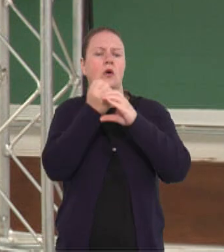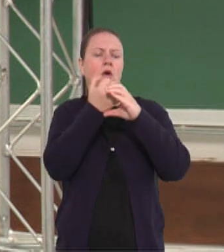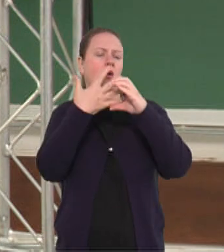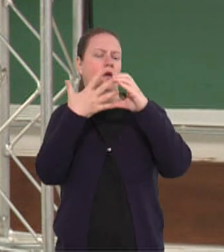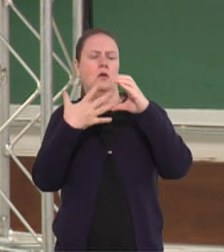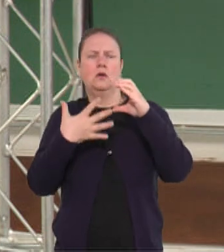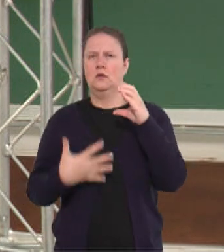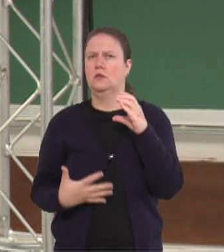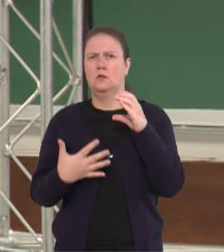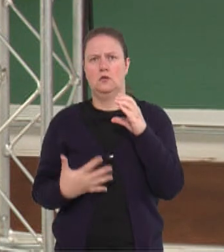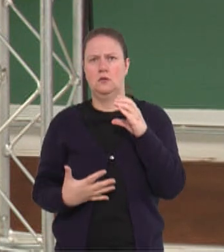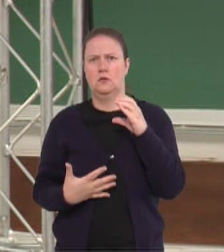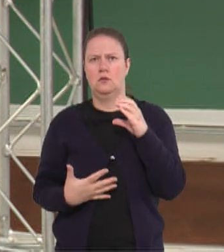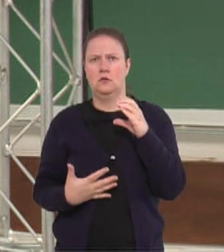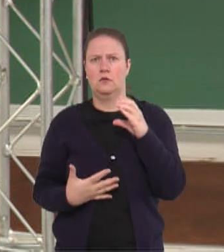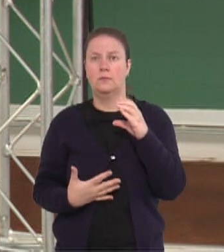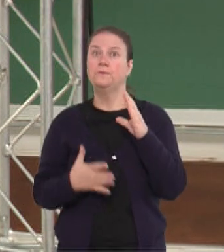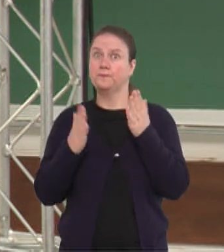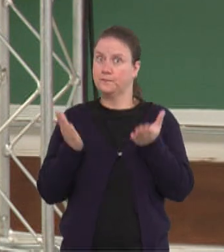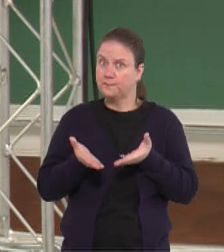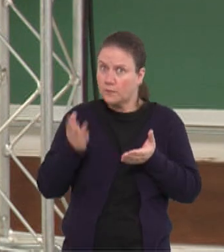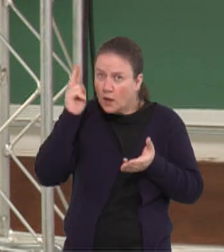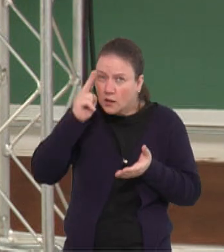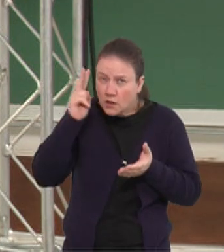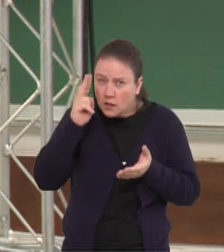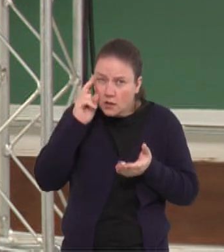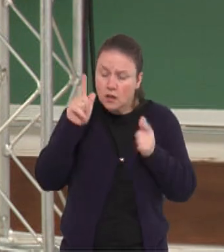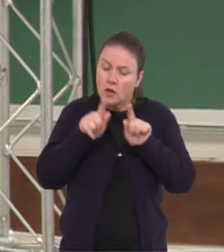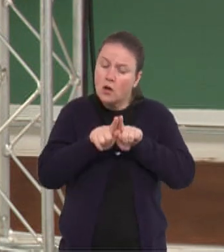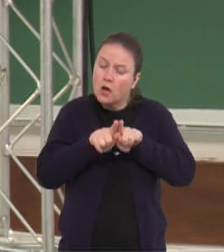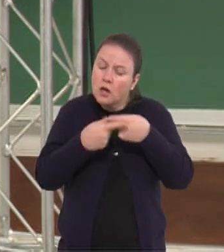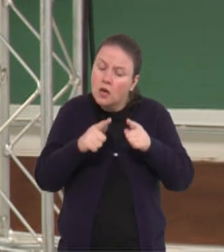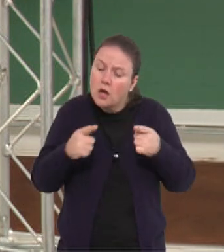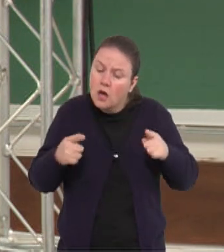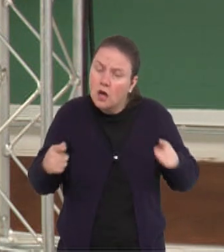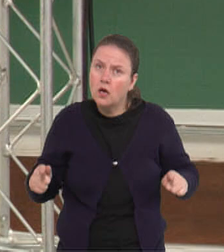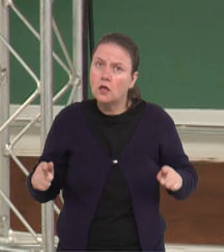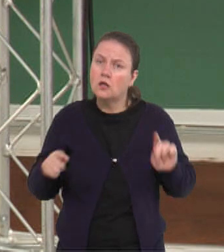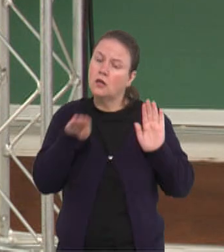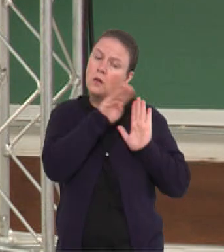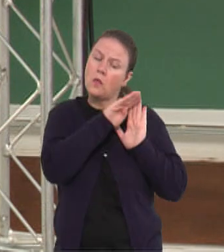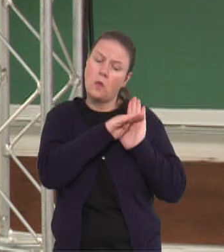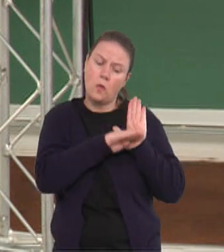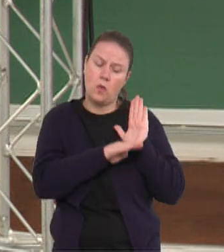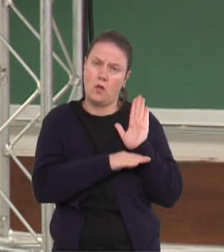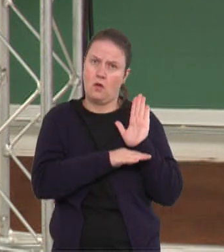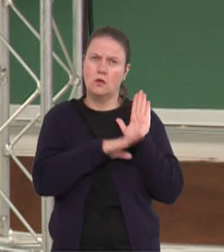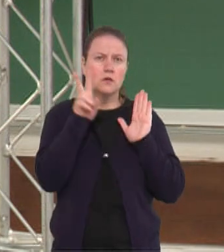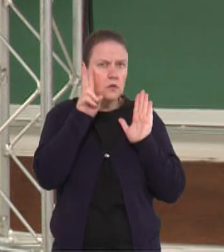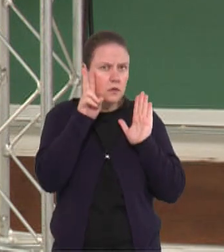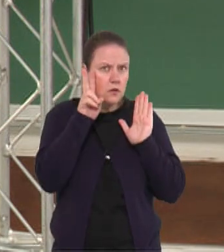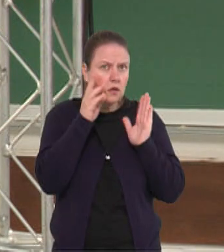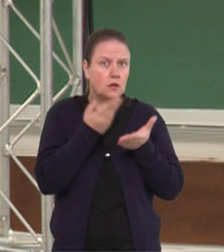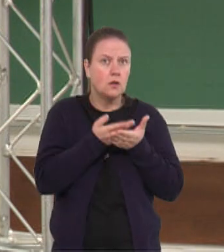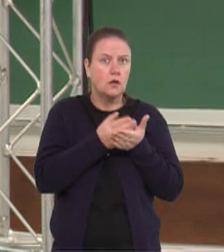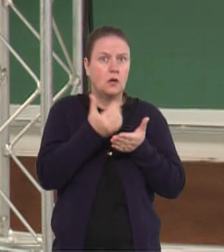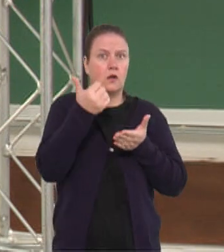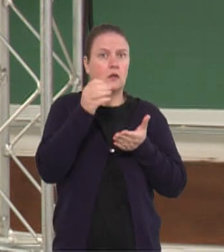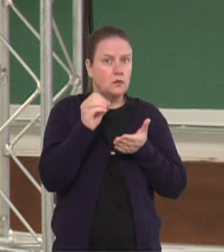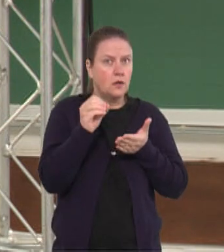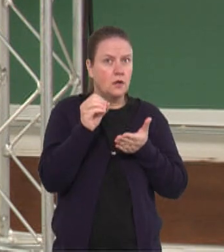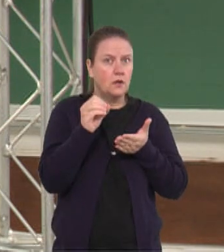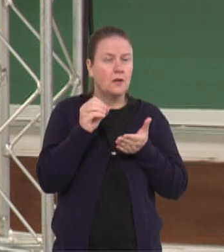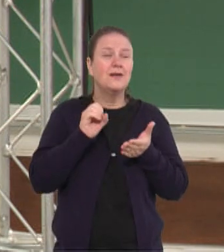lá da nossa primeira aula, que são 10? Se eu perguntar agora para você, você vai lembrar das